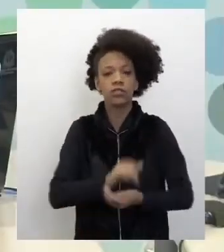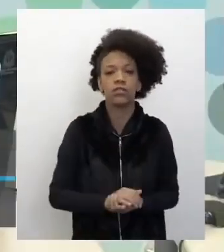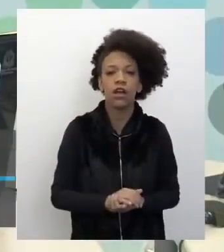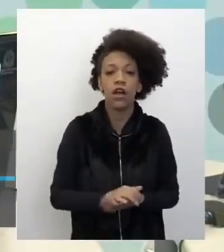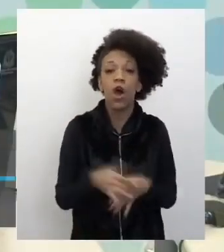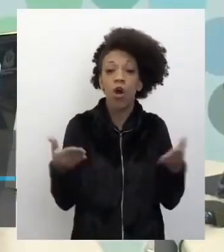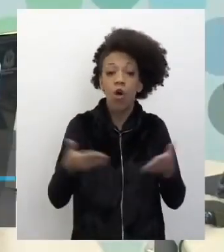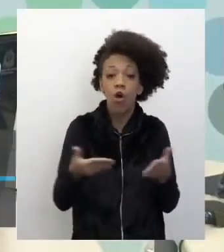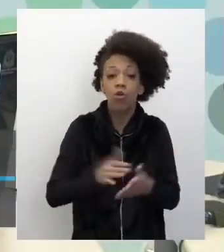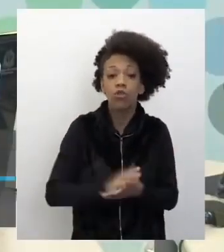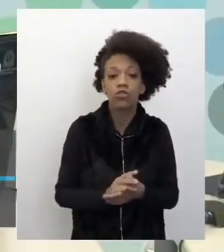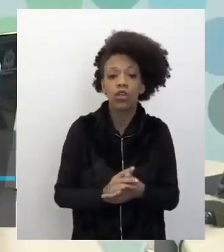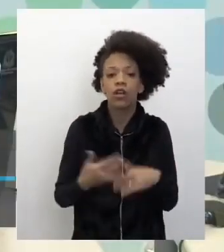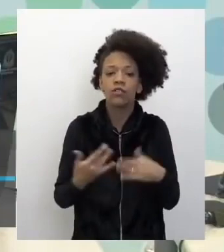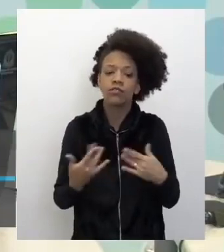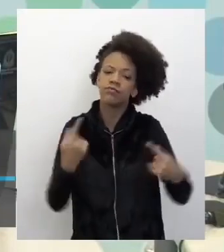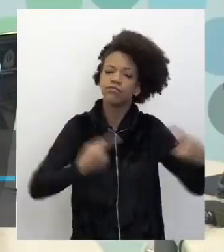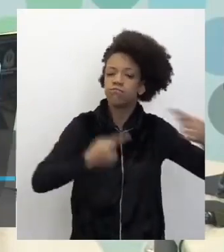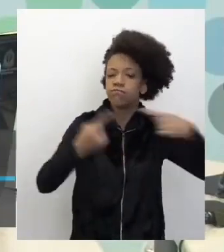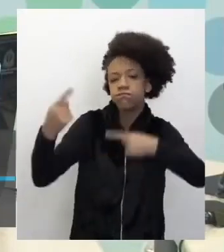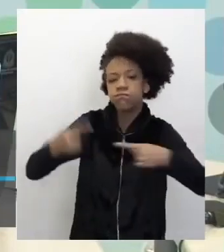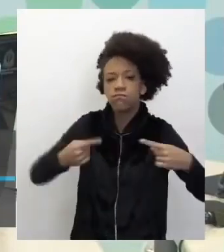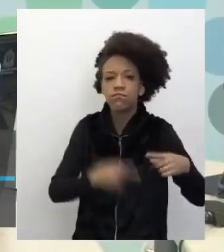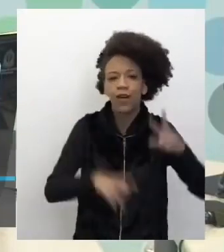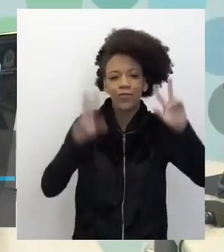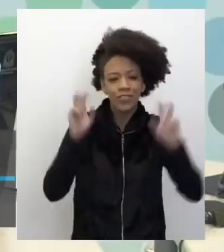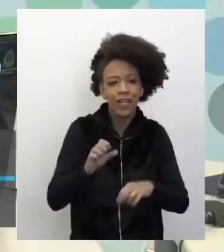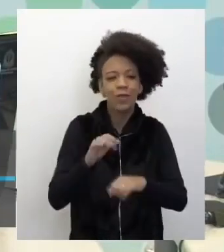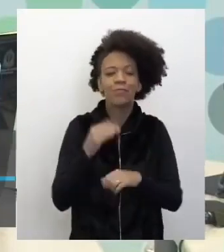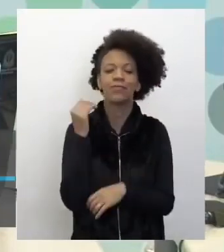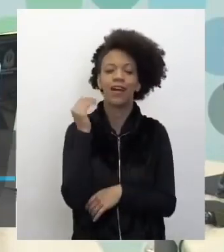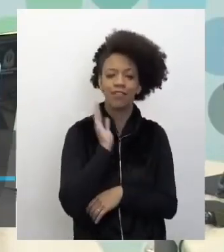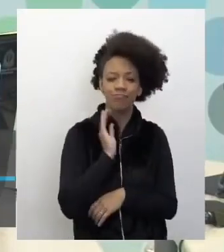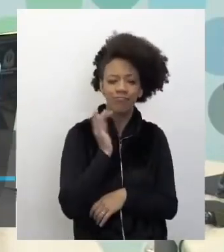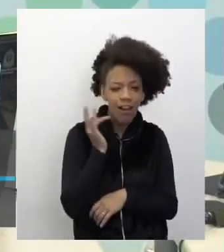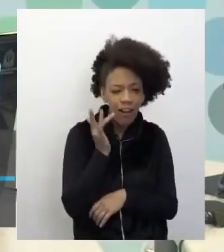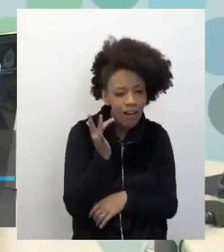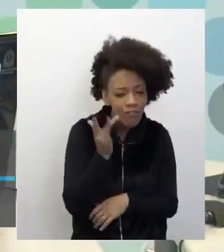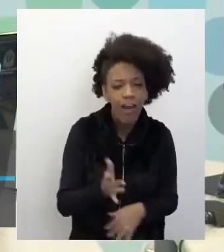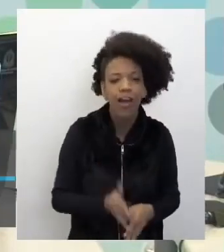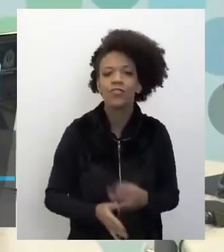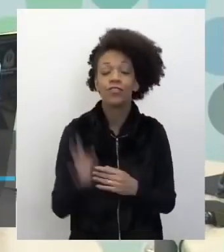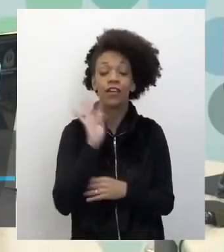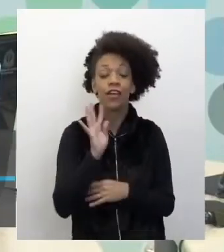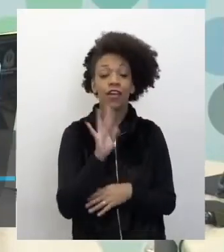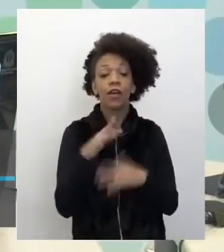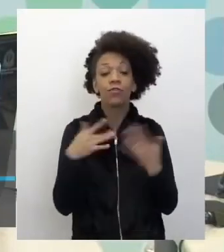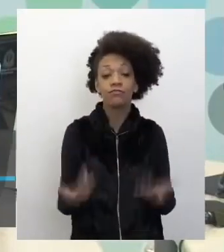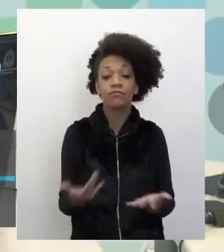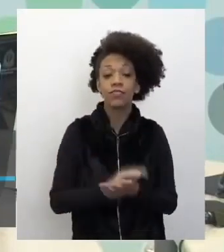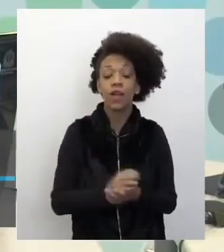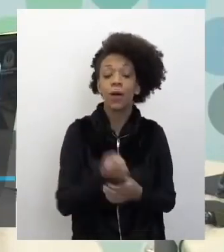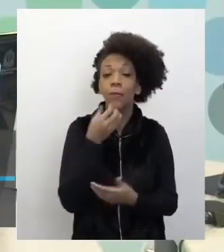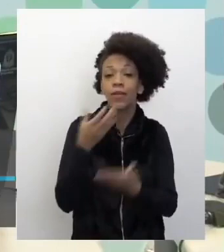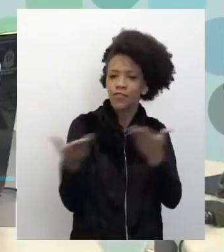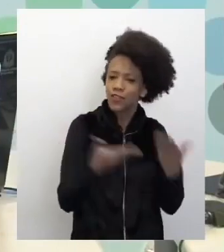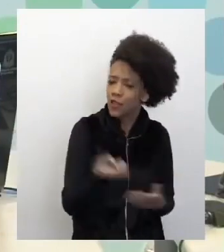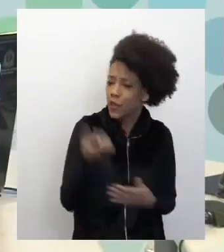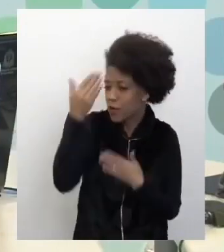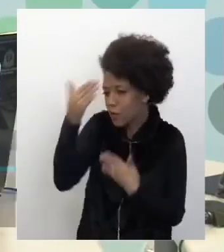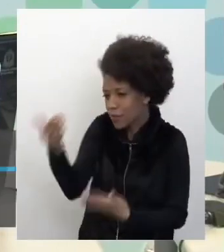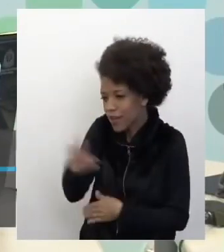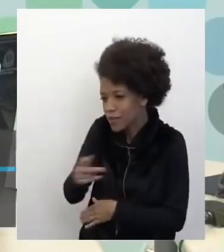Hoje nós vamos discutir uma temática super bacana, que é sensoriamento remoto. Então, mais uma vez, sejam todos bem-vindos e obrigada,